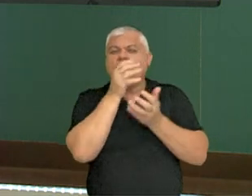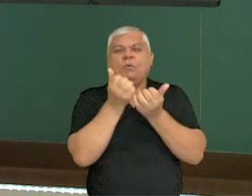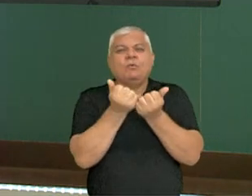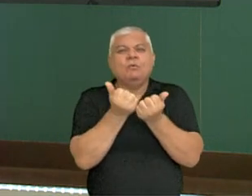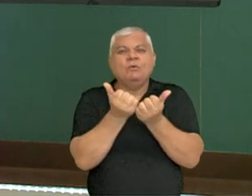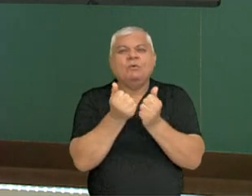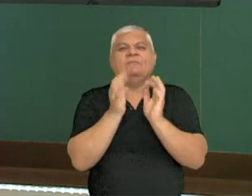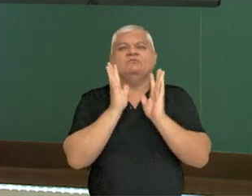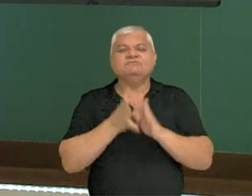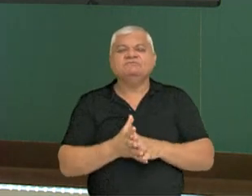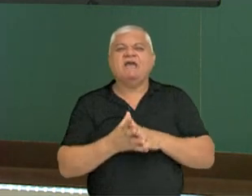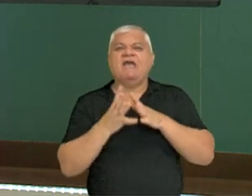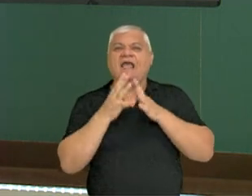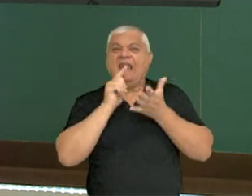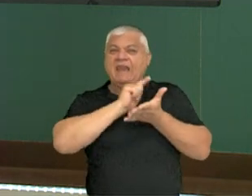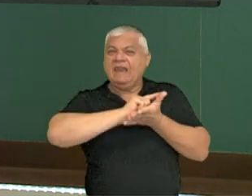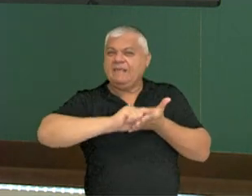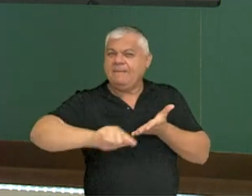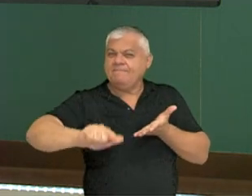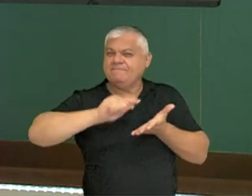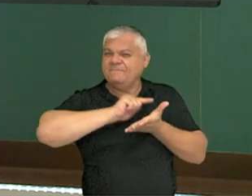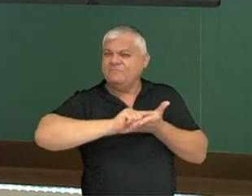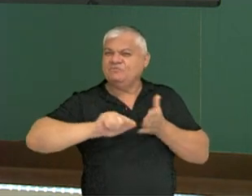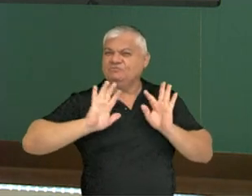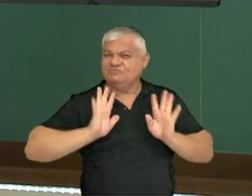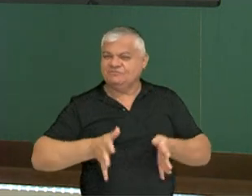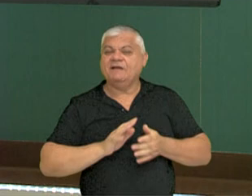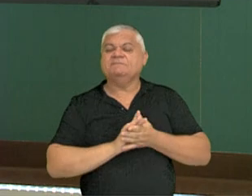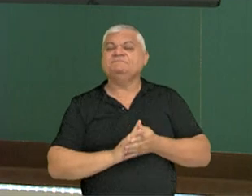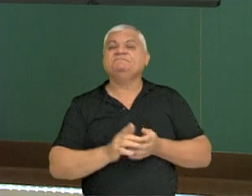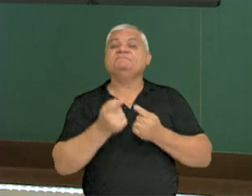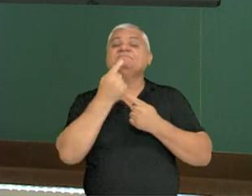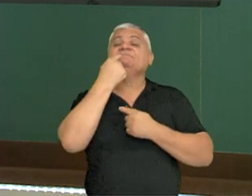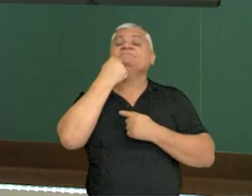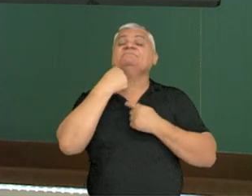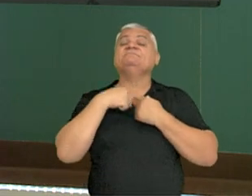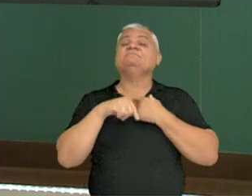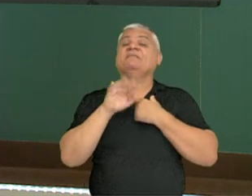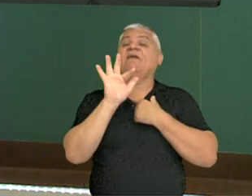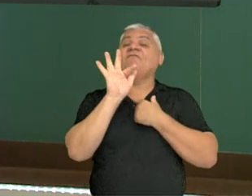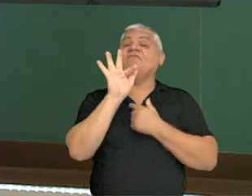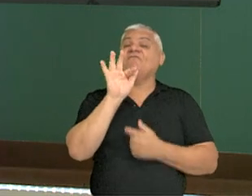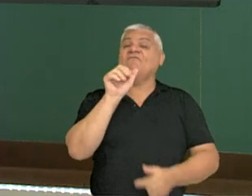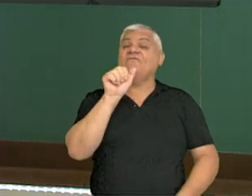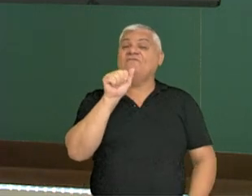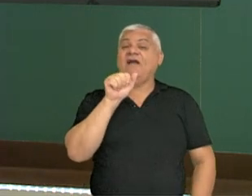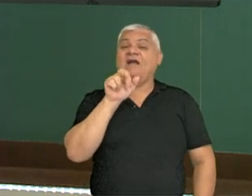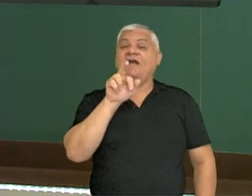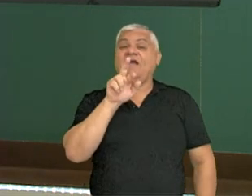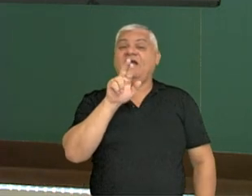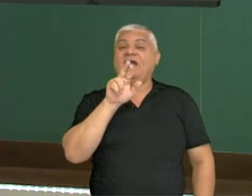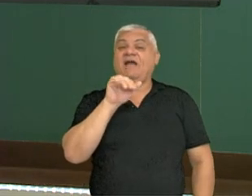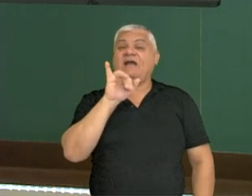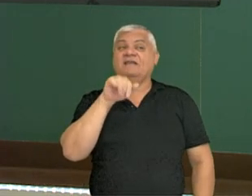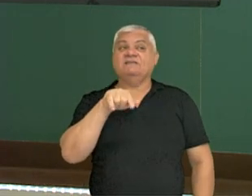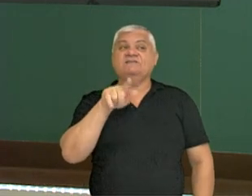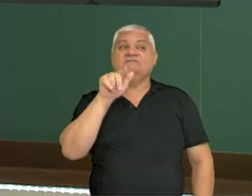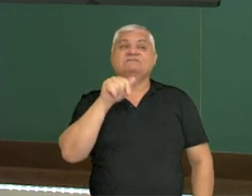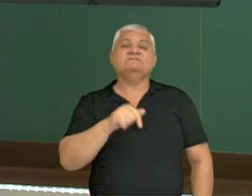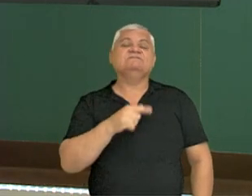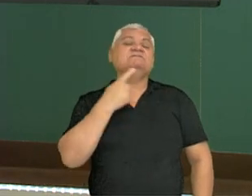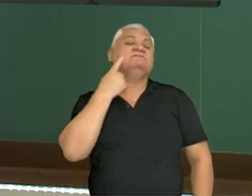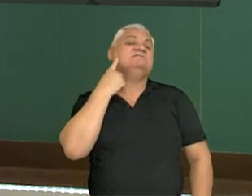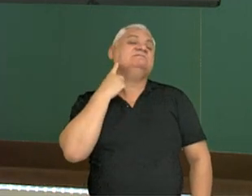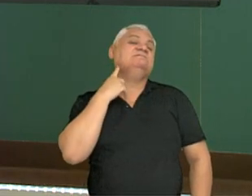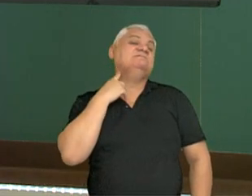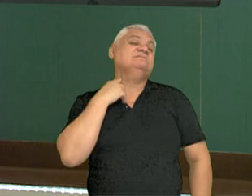umedecido, filtrado, como a gente viu, ele passa pela faringe. Olha só a faringe aqui. Essa região, bem